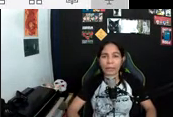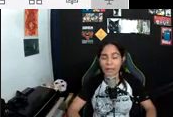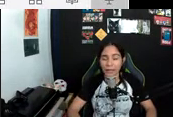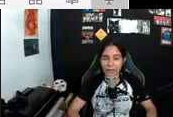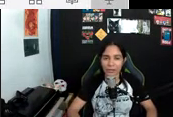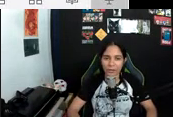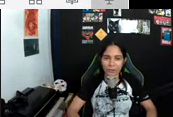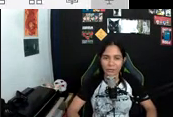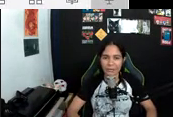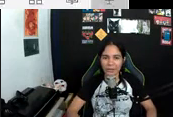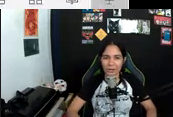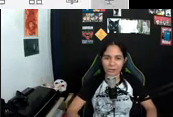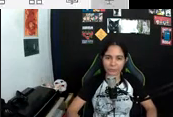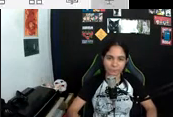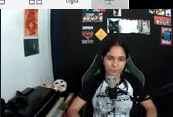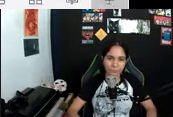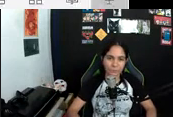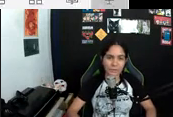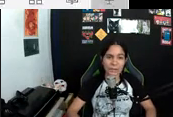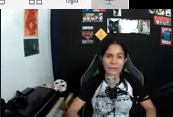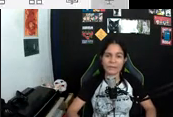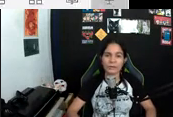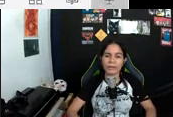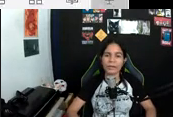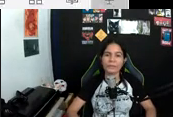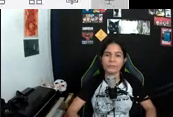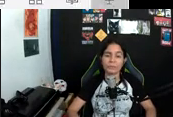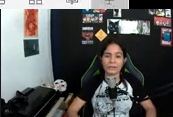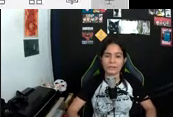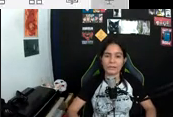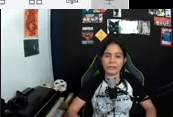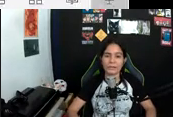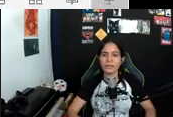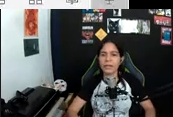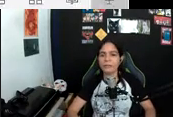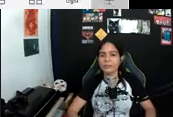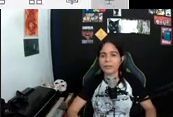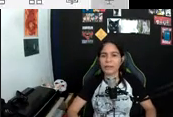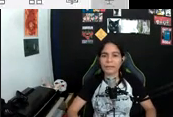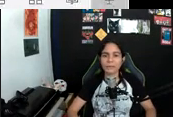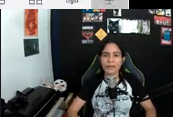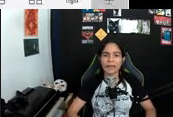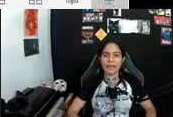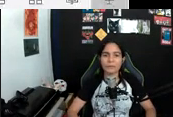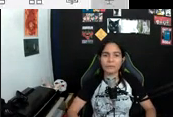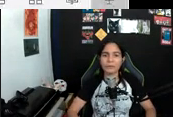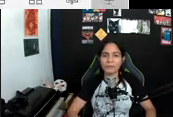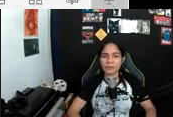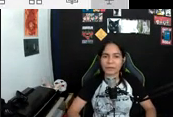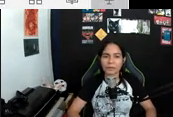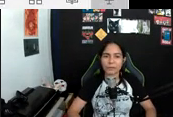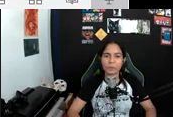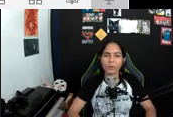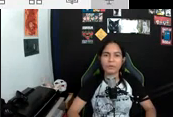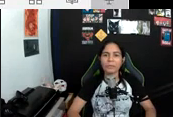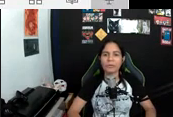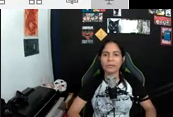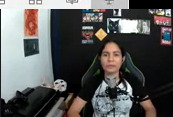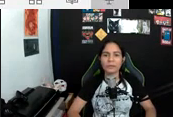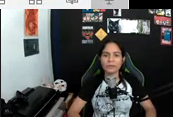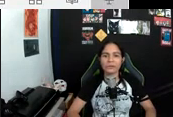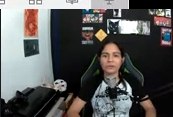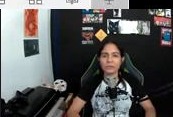hospitais também é direito do paciente isso. Então, o paciente tem o direito de ser resguardado dos seus segredos por